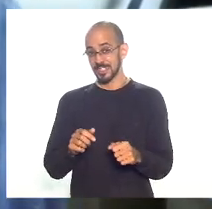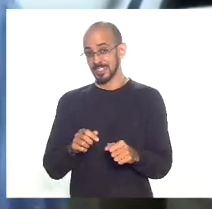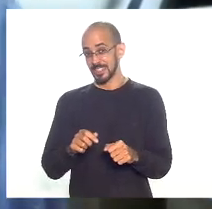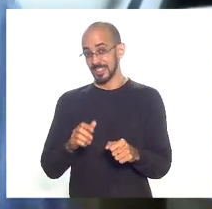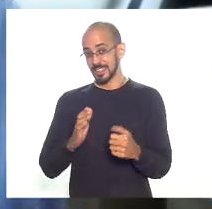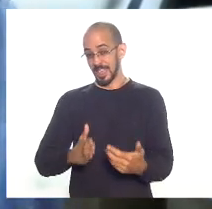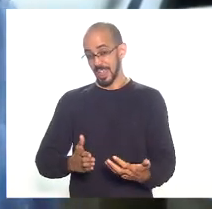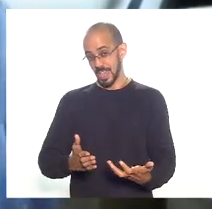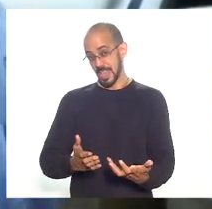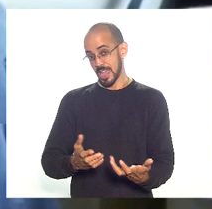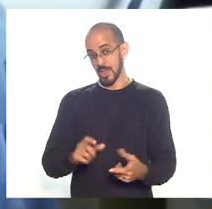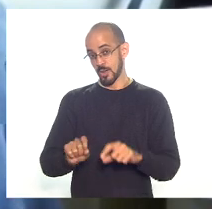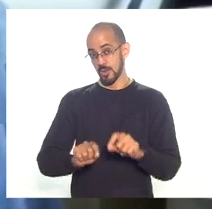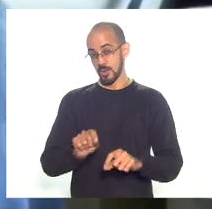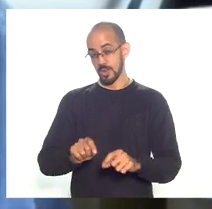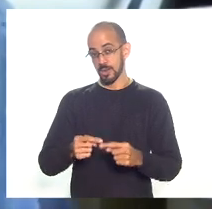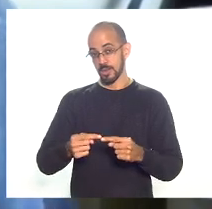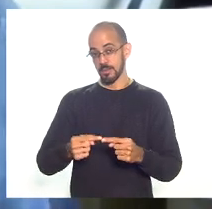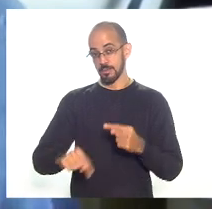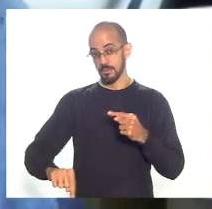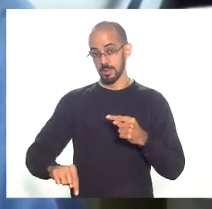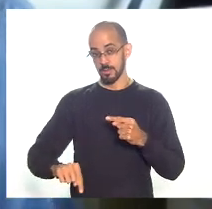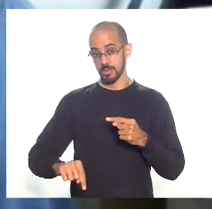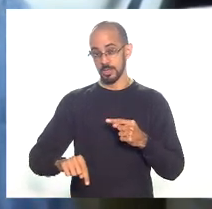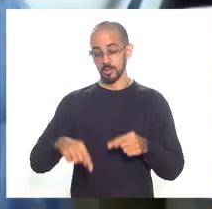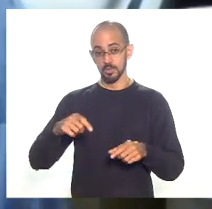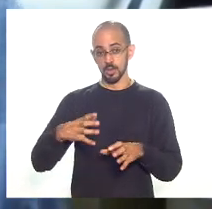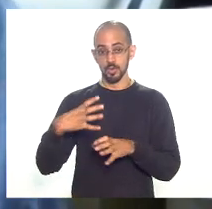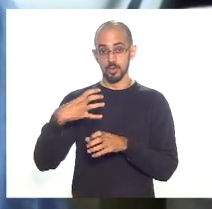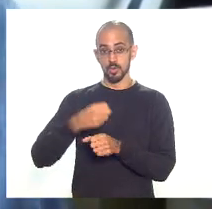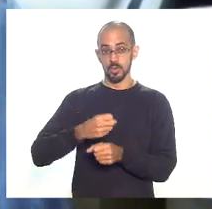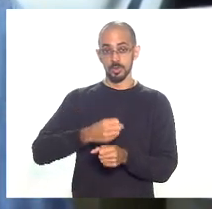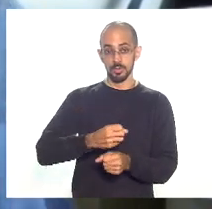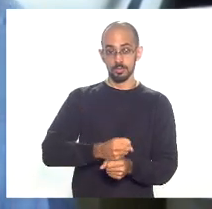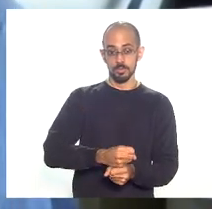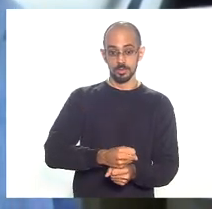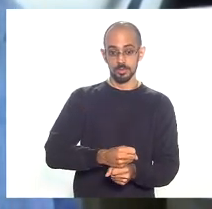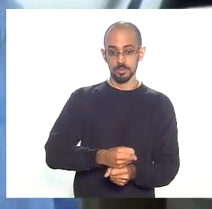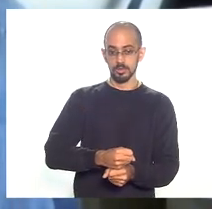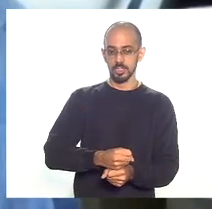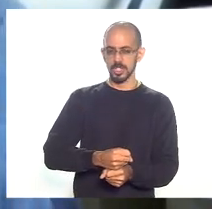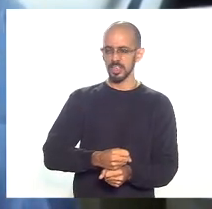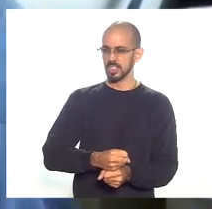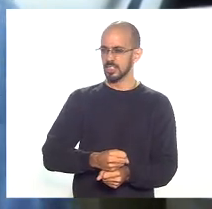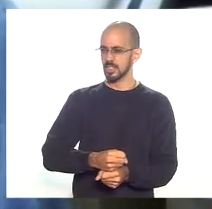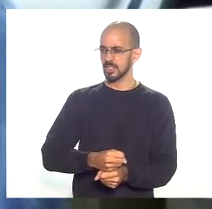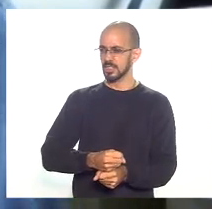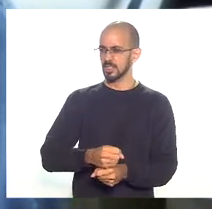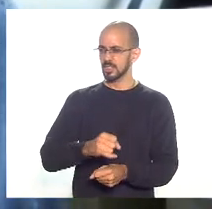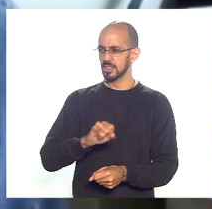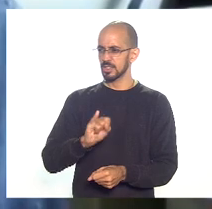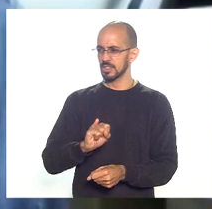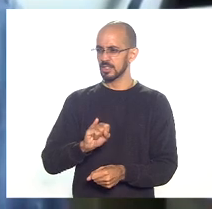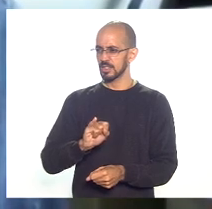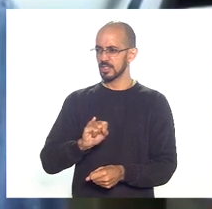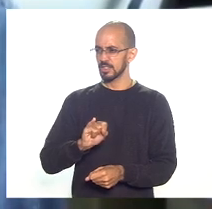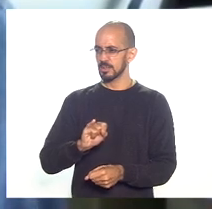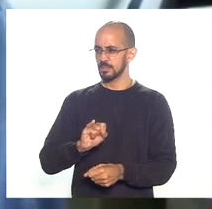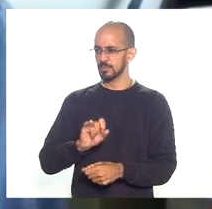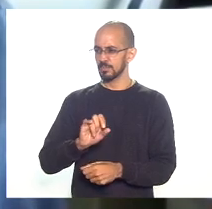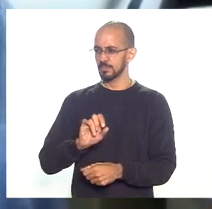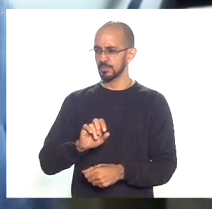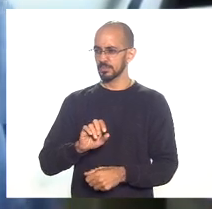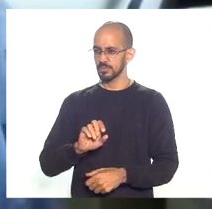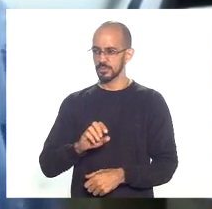proibido a contabilização de triênio que o funcionário público sabe